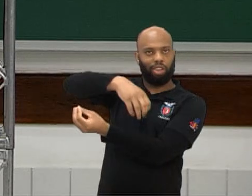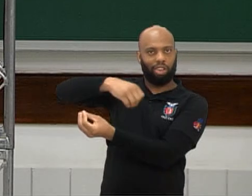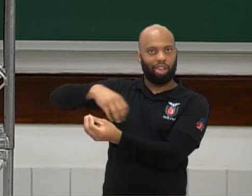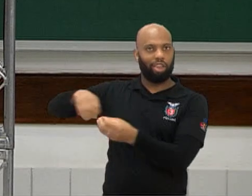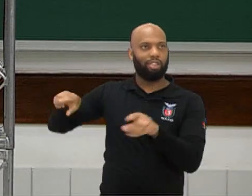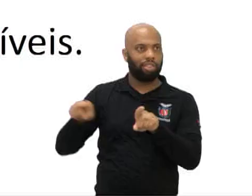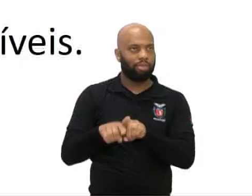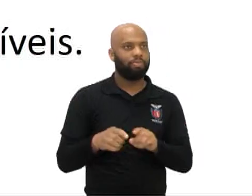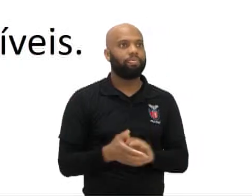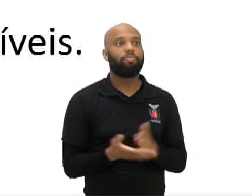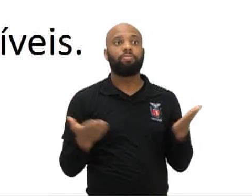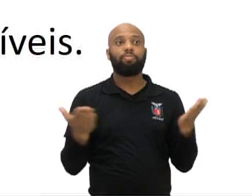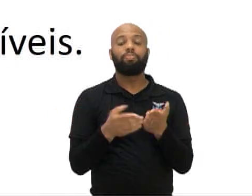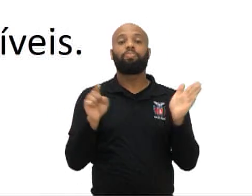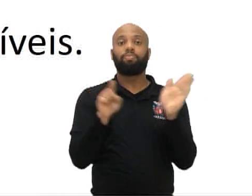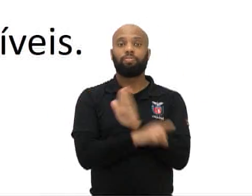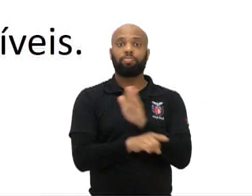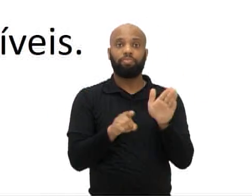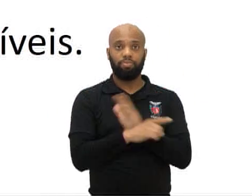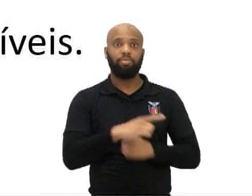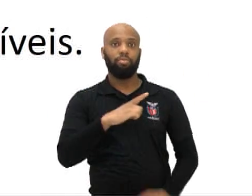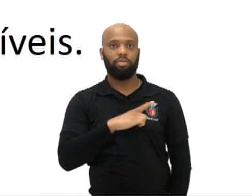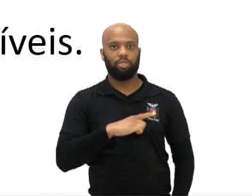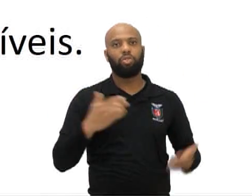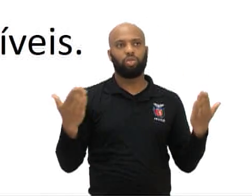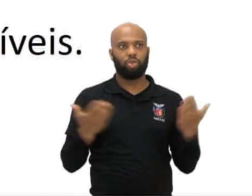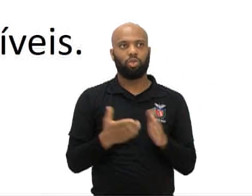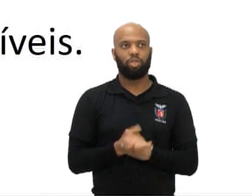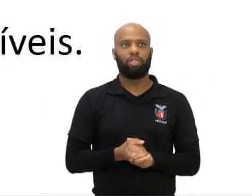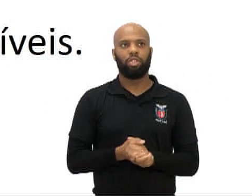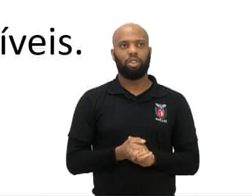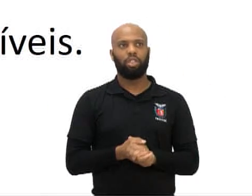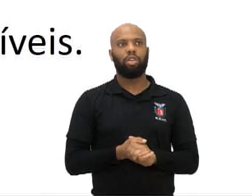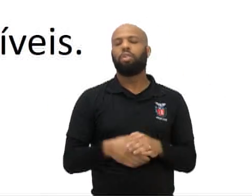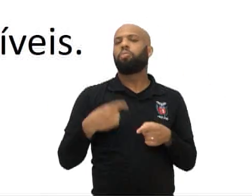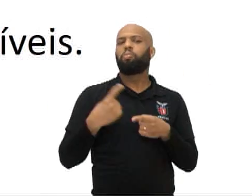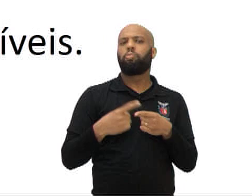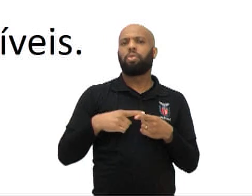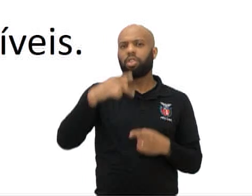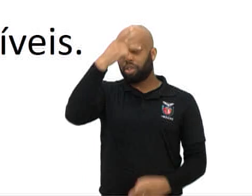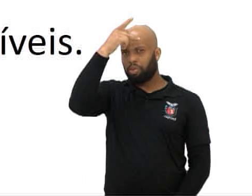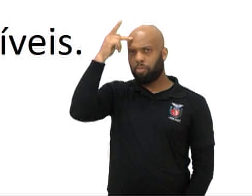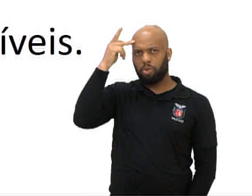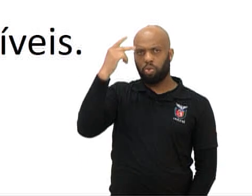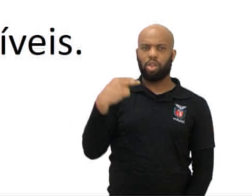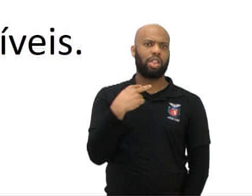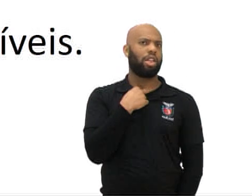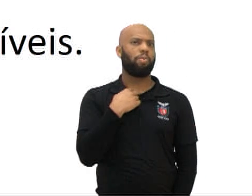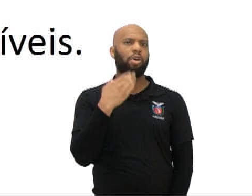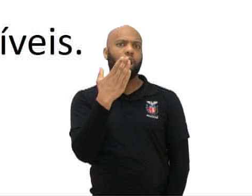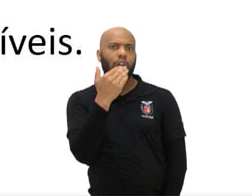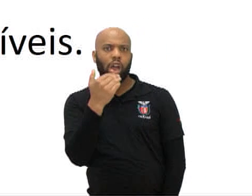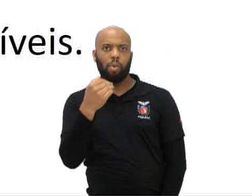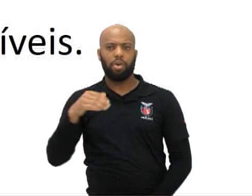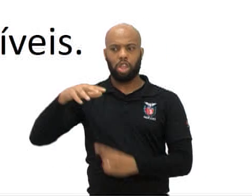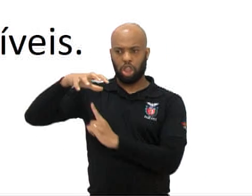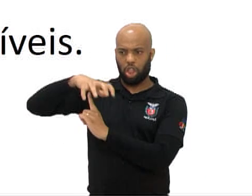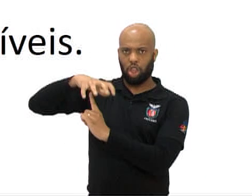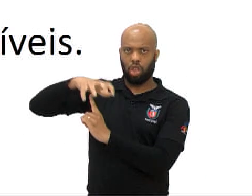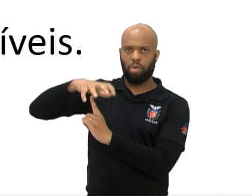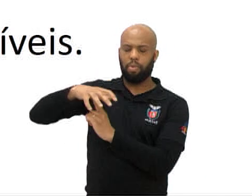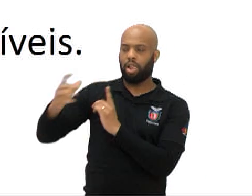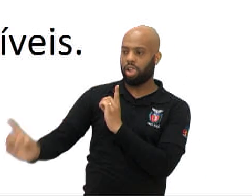Muito bem. Vamos então ao nosso primeiro quiz da aula de hoje. Por que uma pessoa não deve consumir um cogumelo que